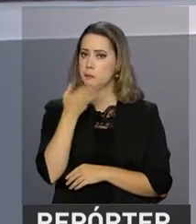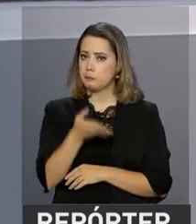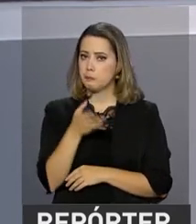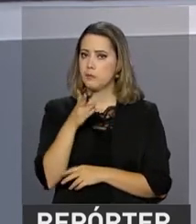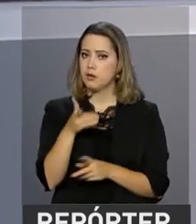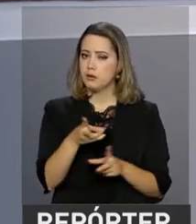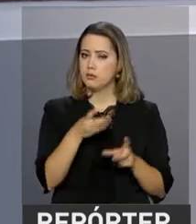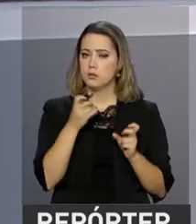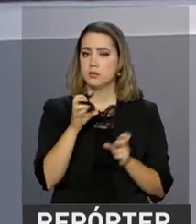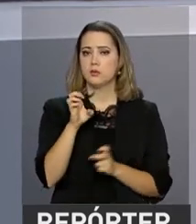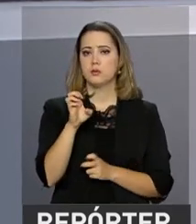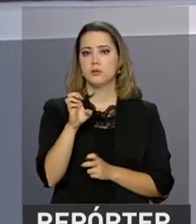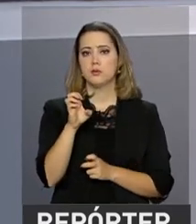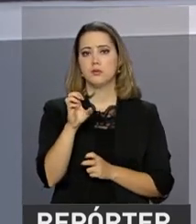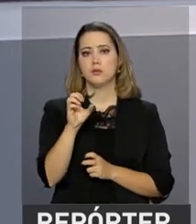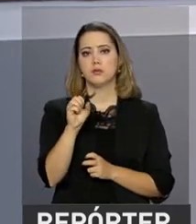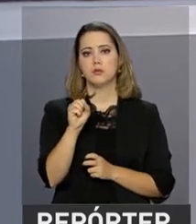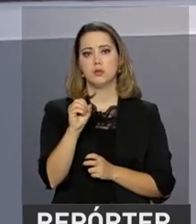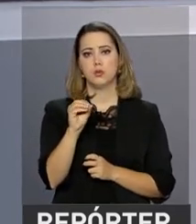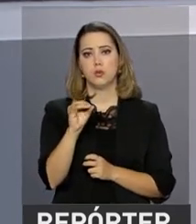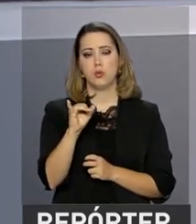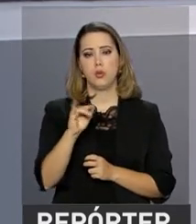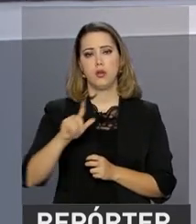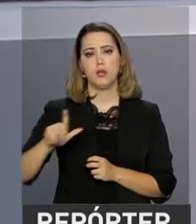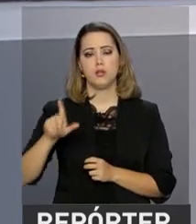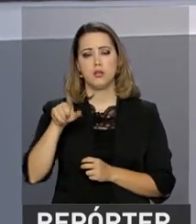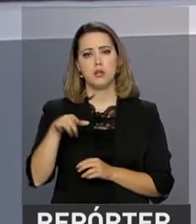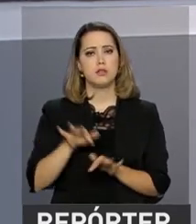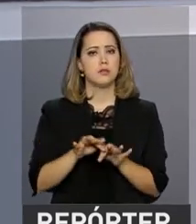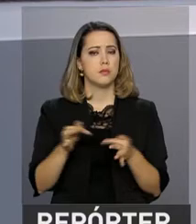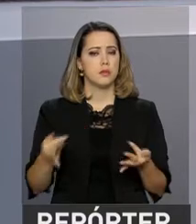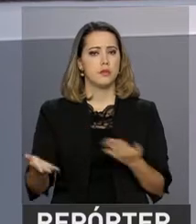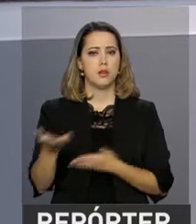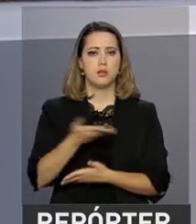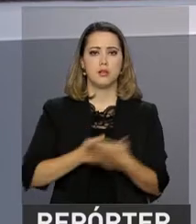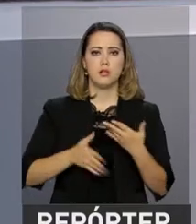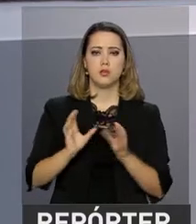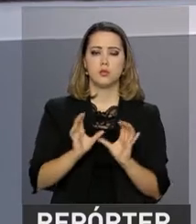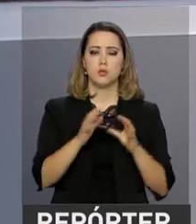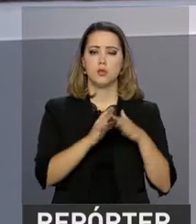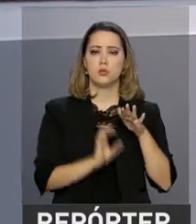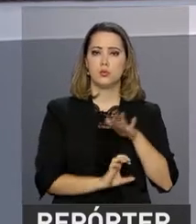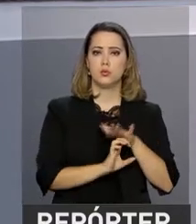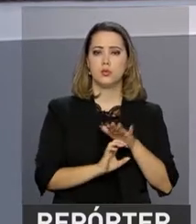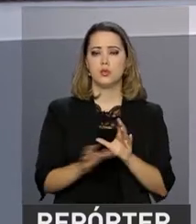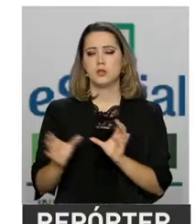expectativa com o uso do E-Social é simplificar as relações entre o governo e o setor privado.